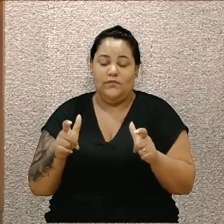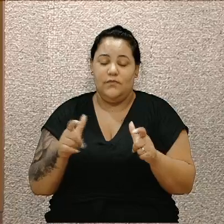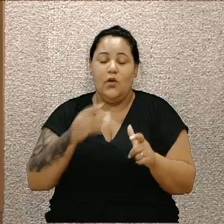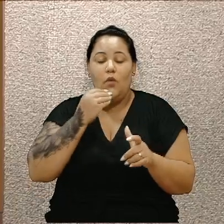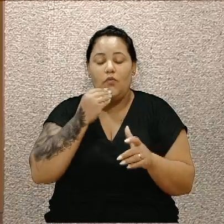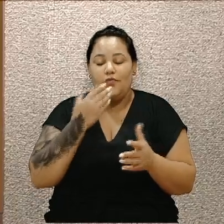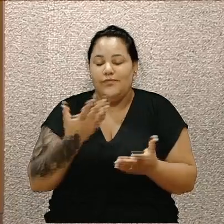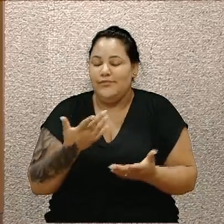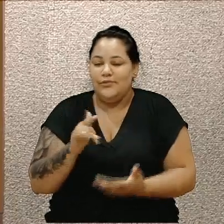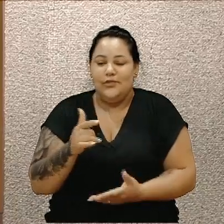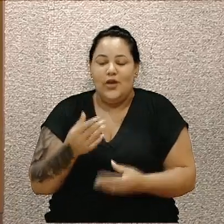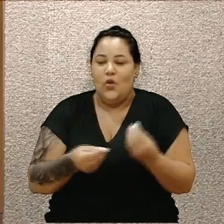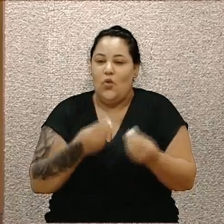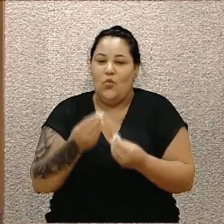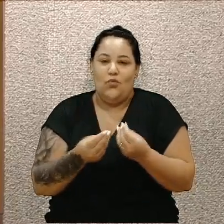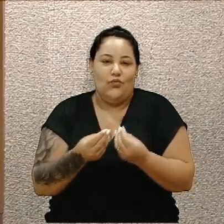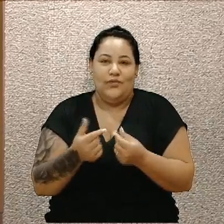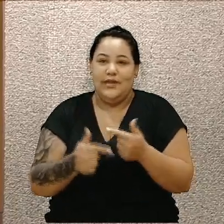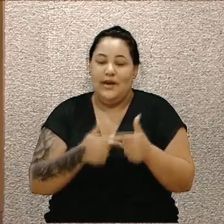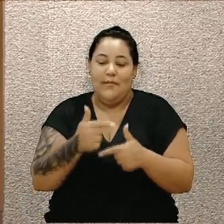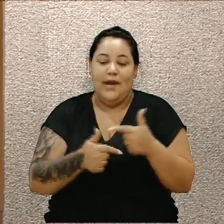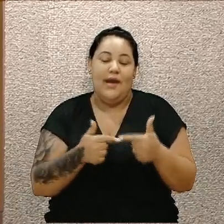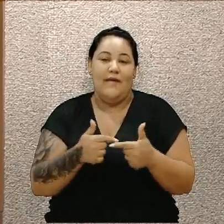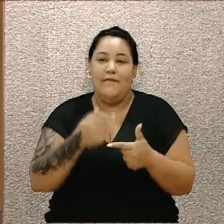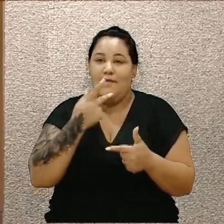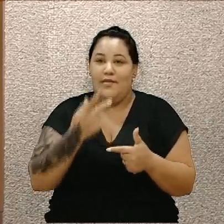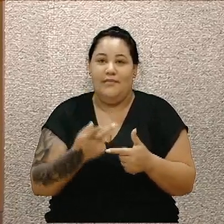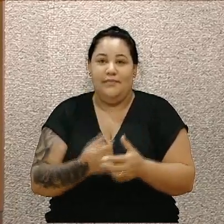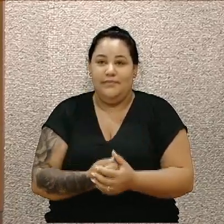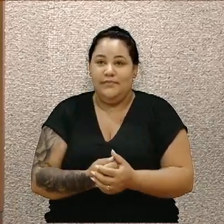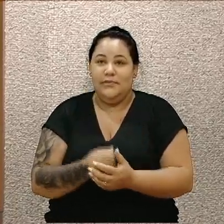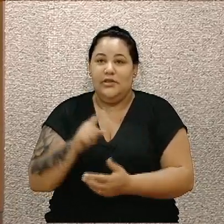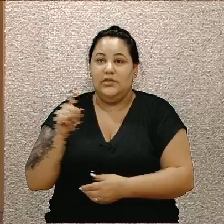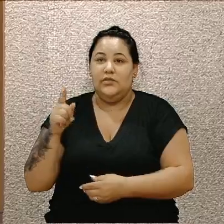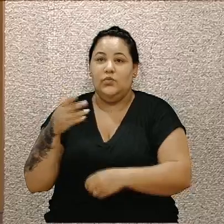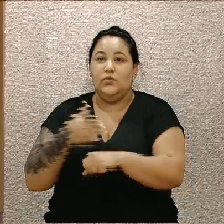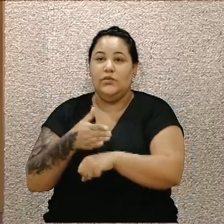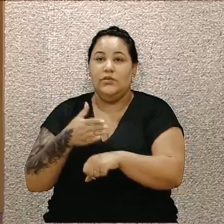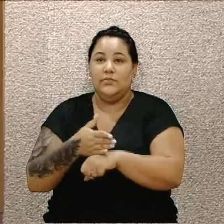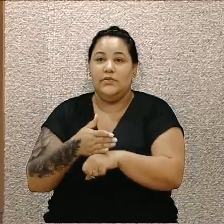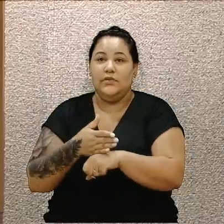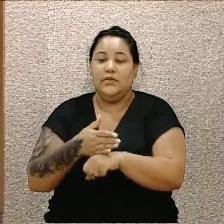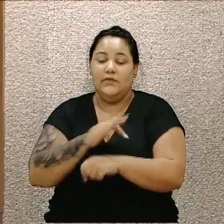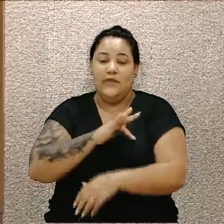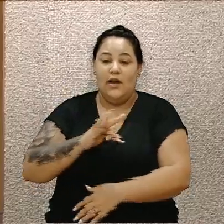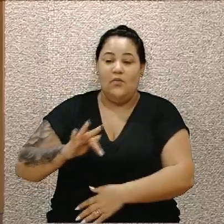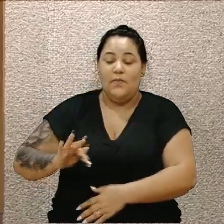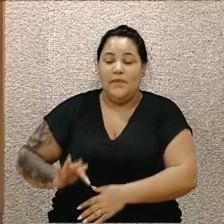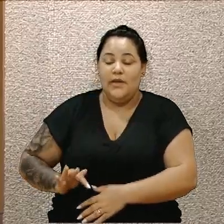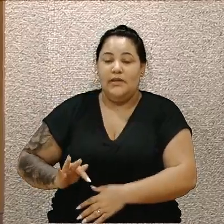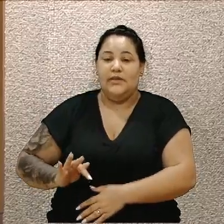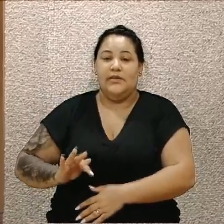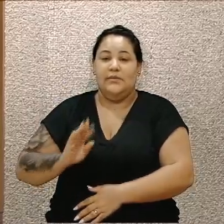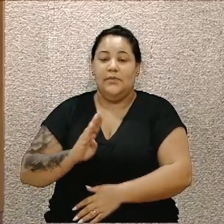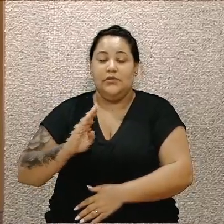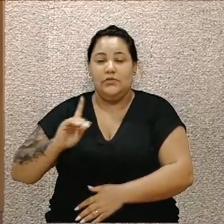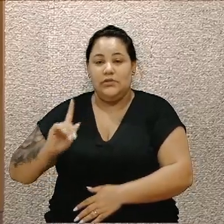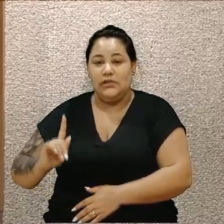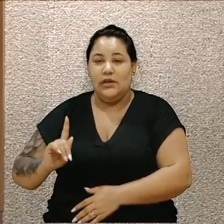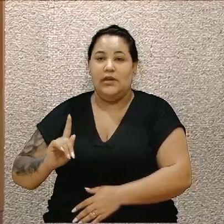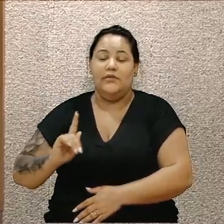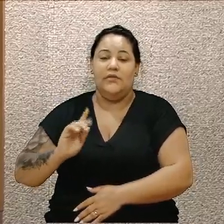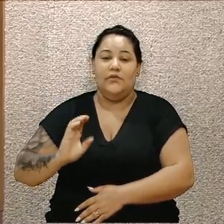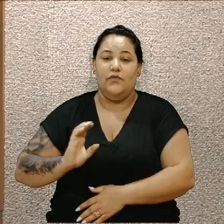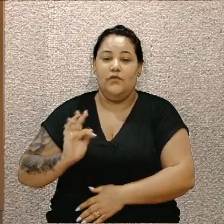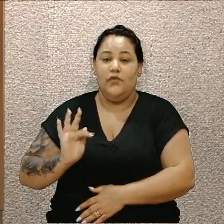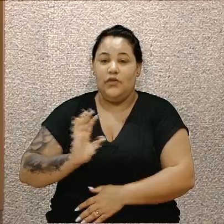Não tem como se trabalhar a questão do trem regional e não envolver Farroupilha, não envolver Bento, não envolver Flores da